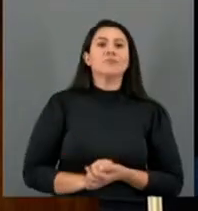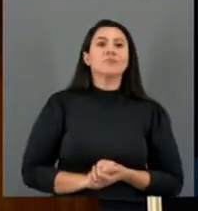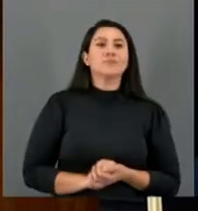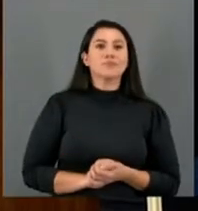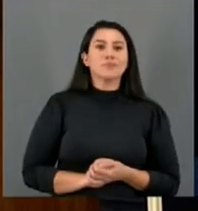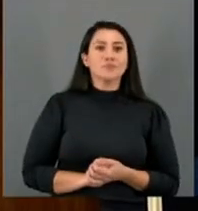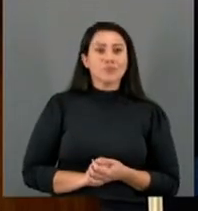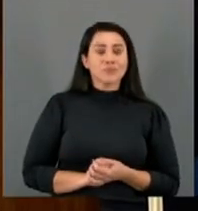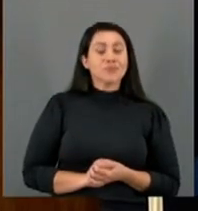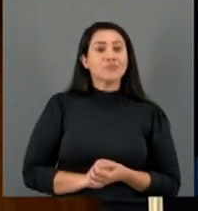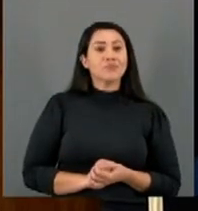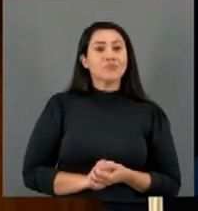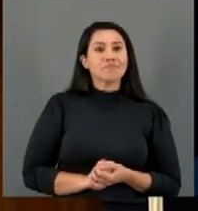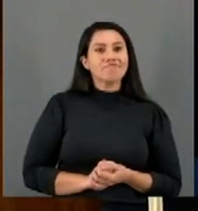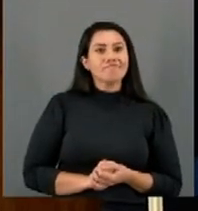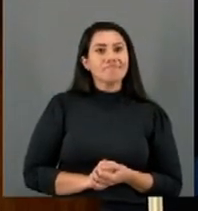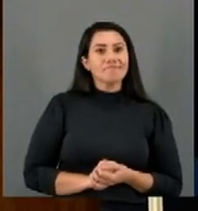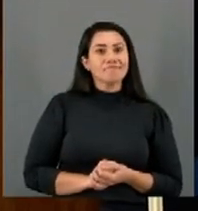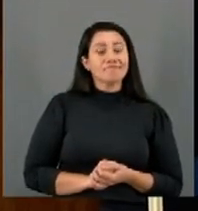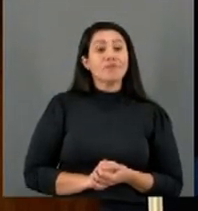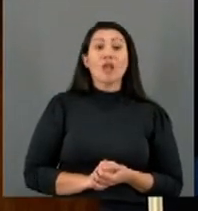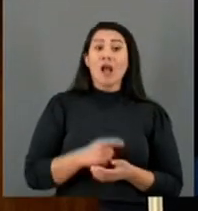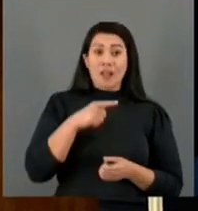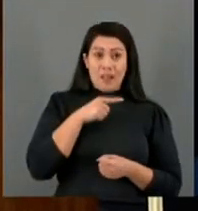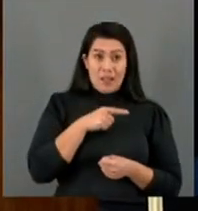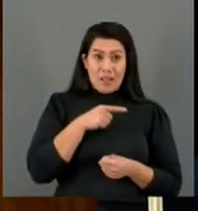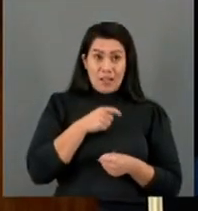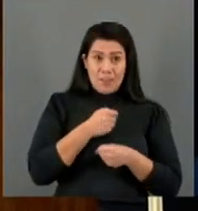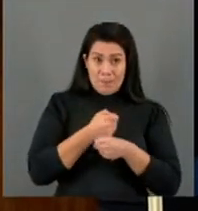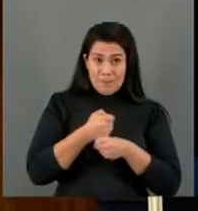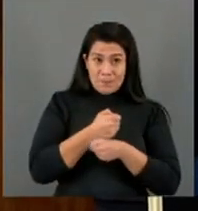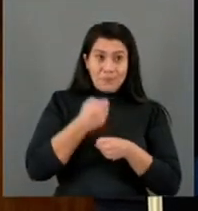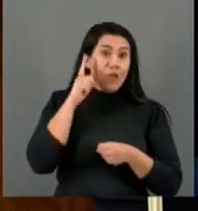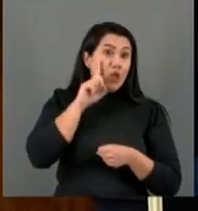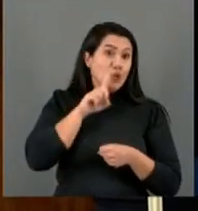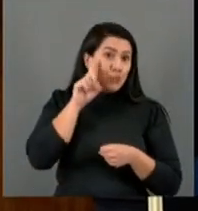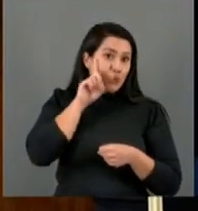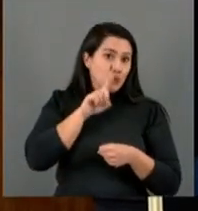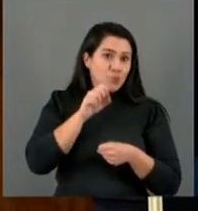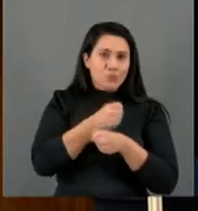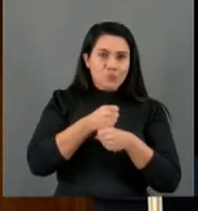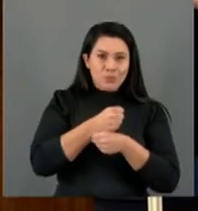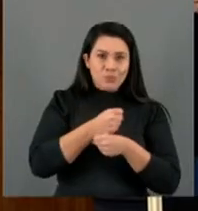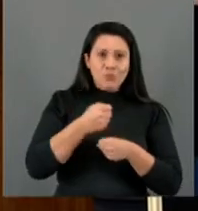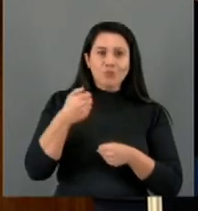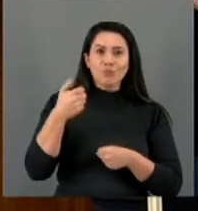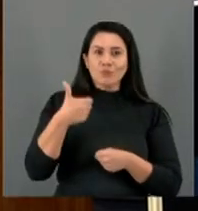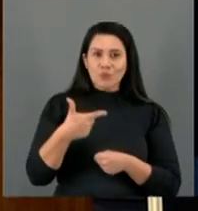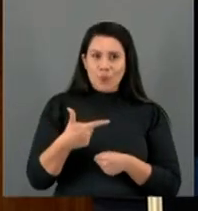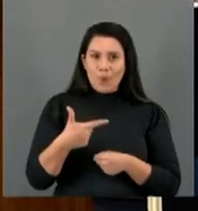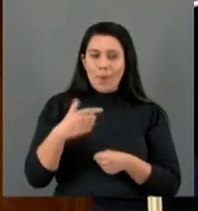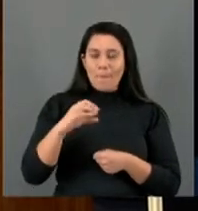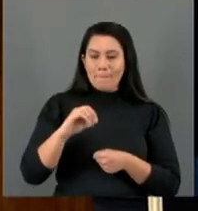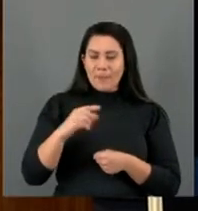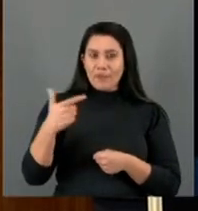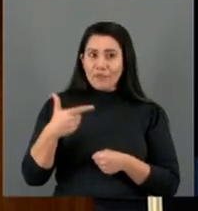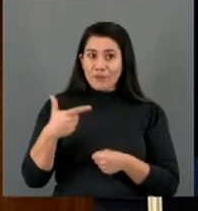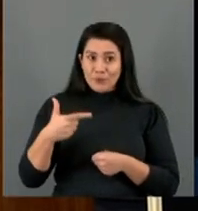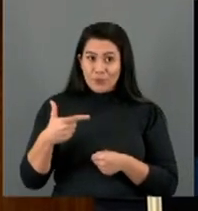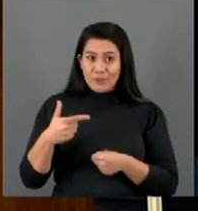USA, no mesmo ano de 2022, inflação